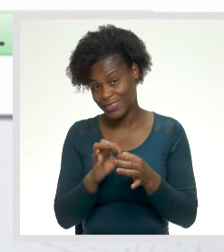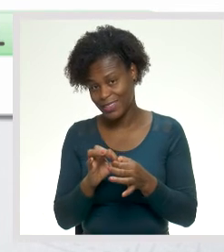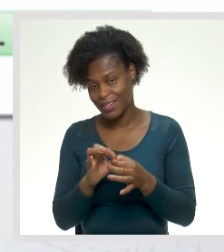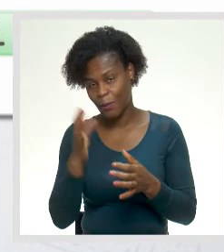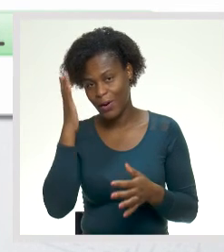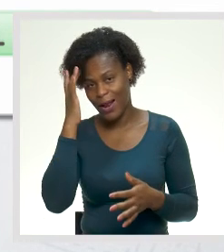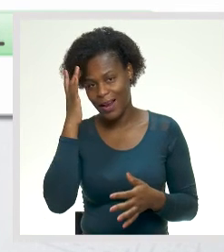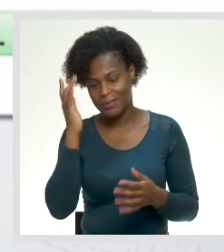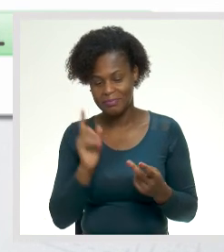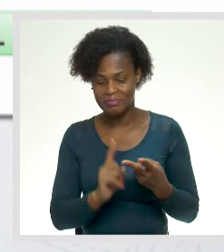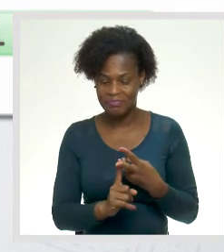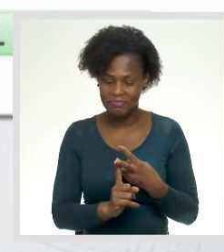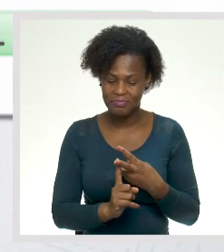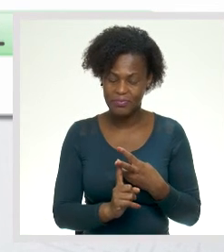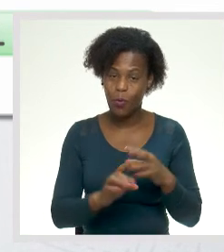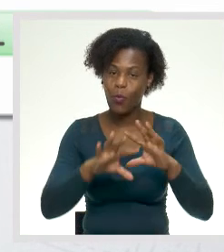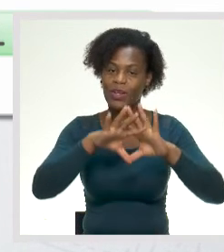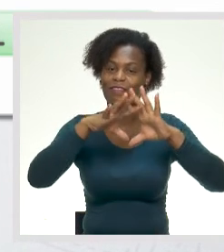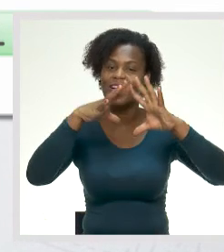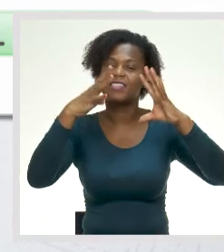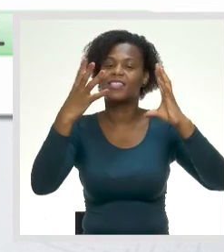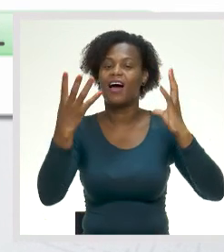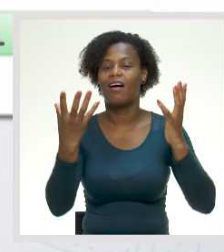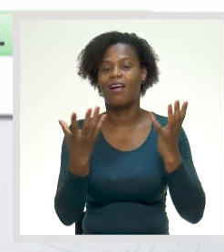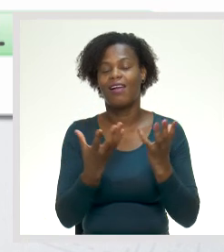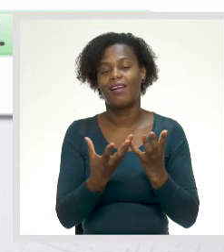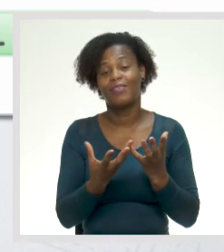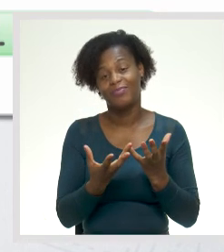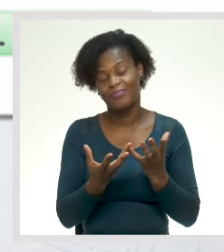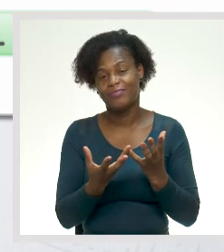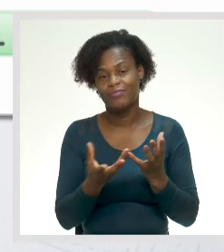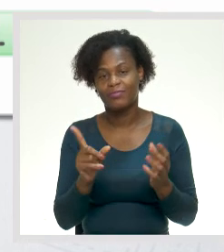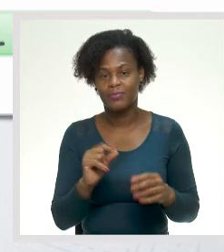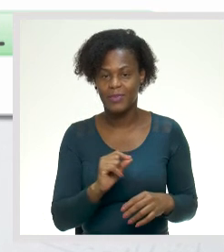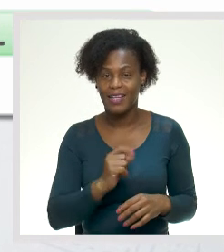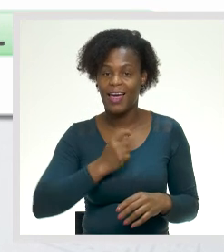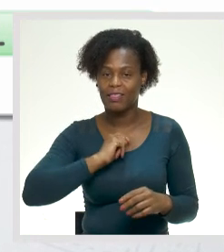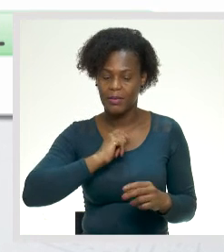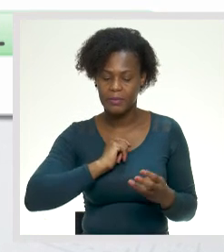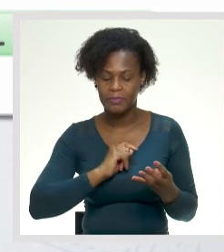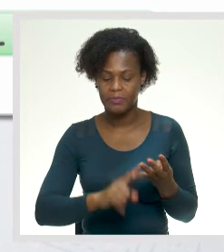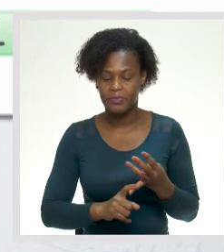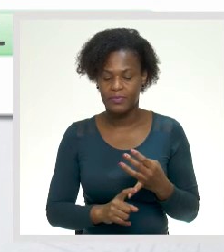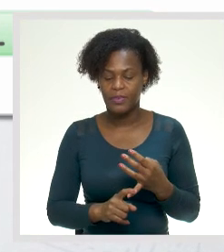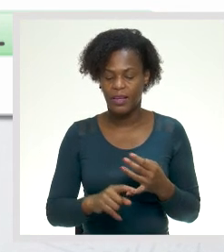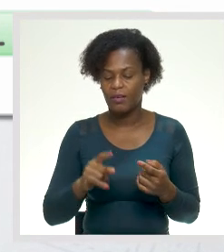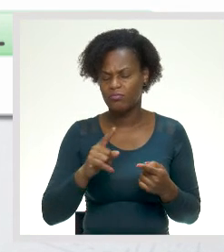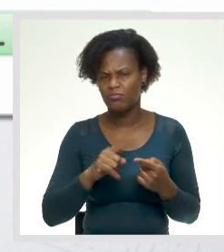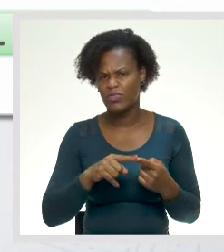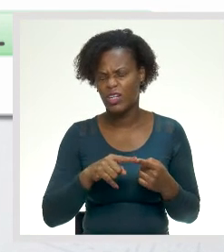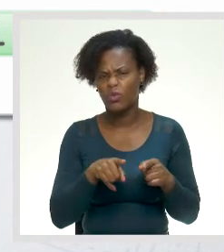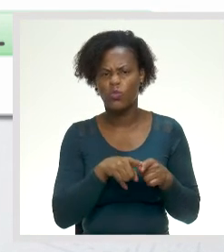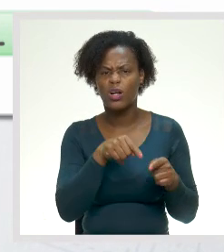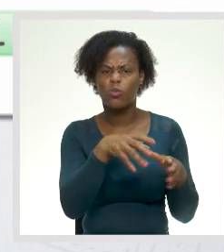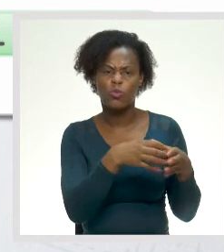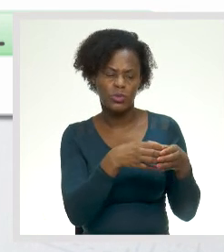com a moral. É universal, é a ética. É típico de